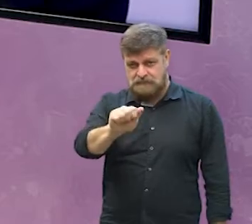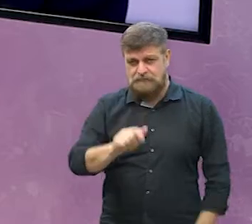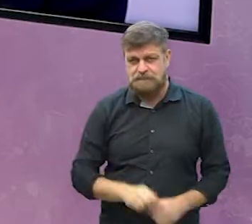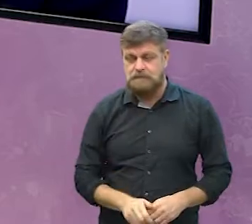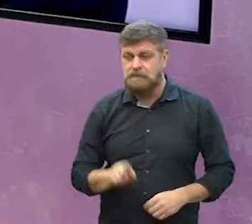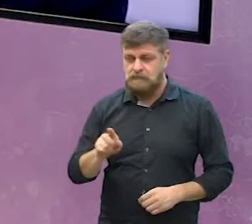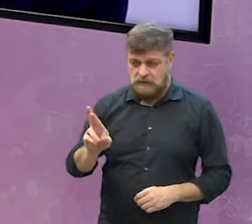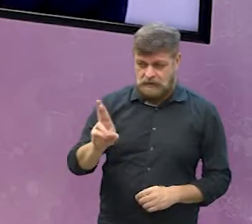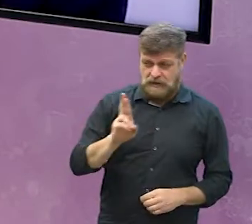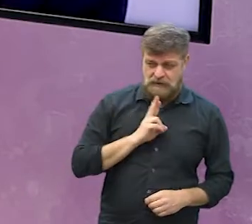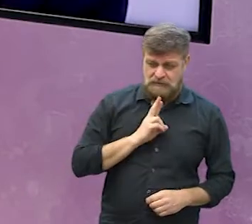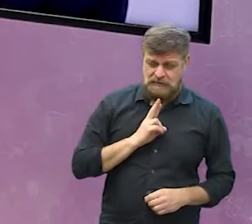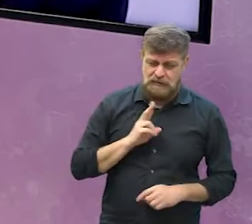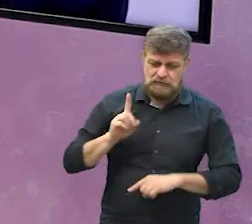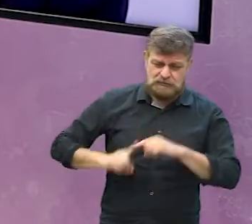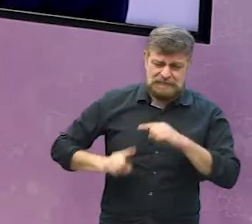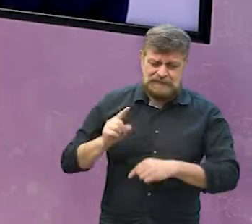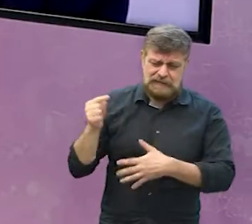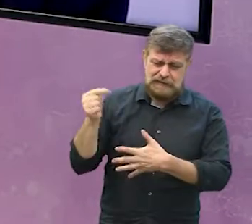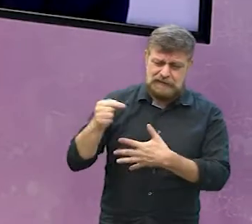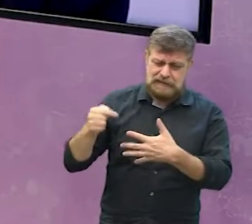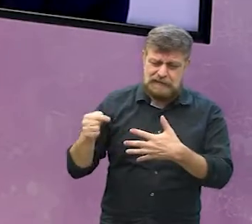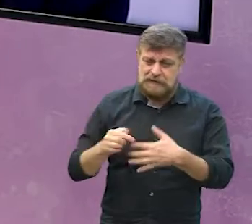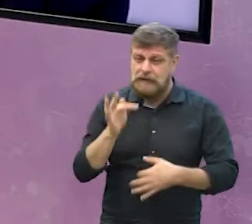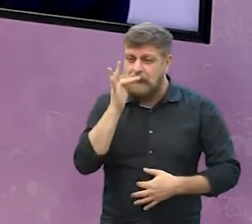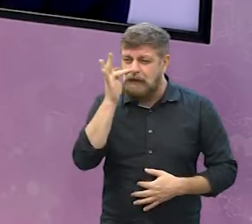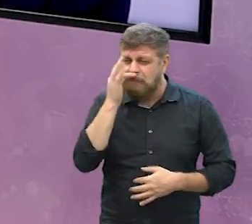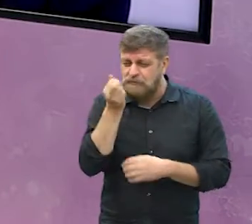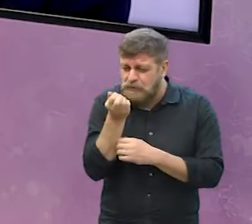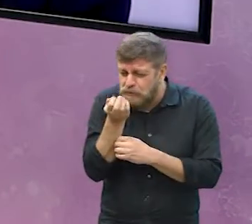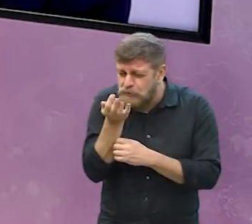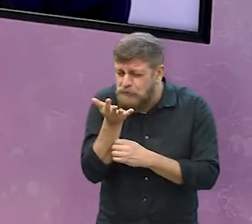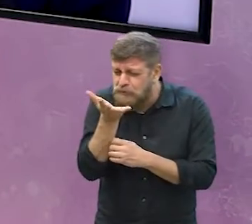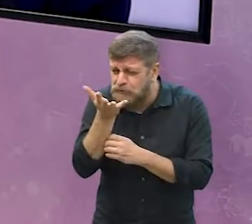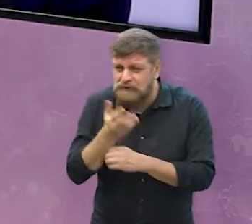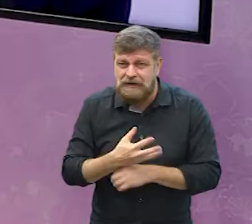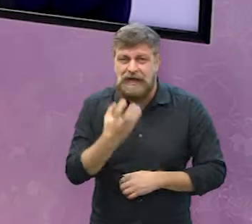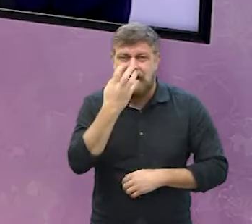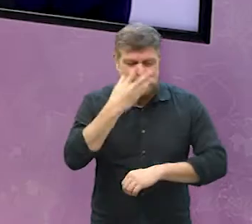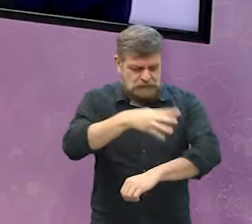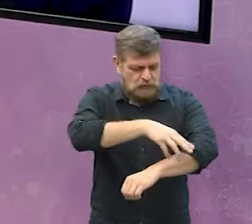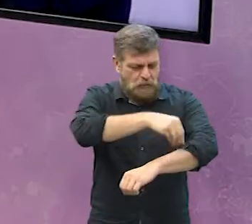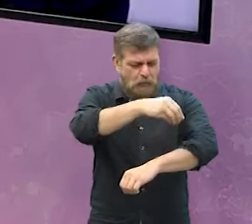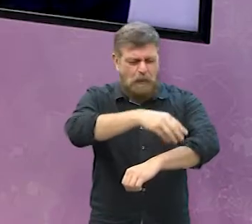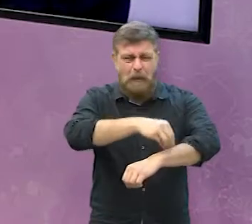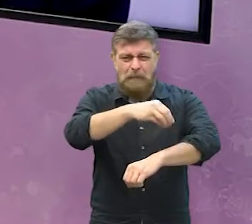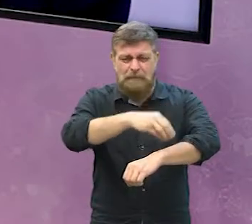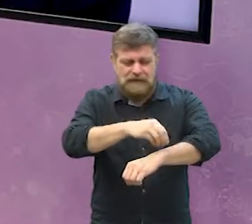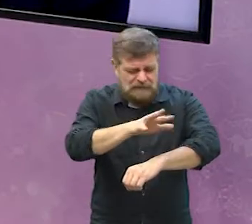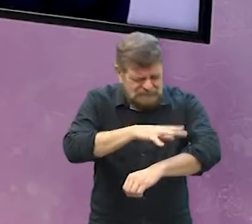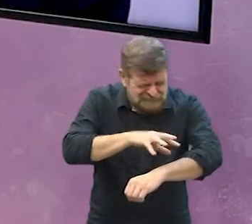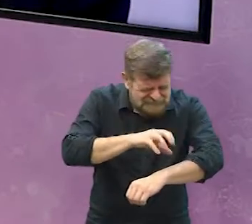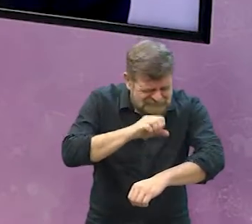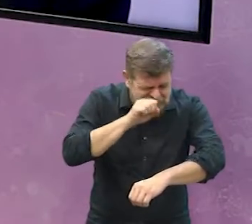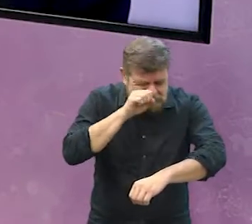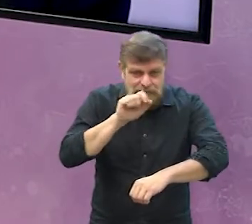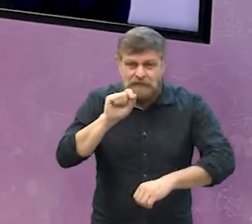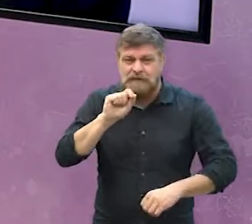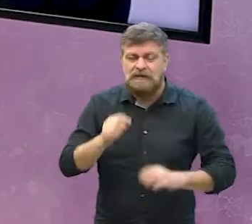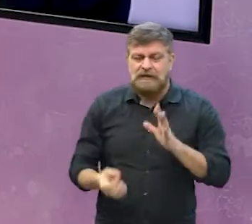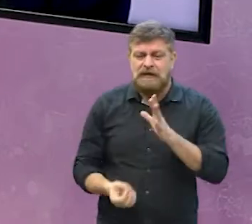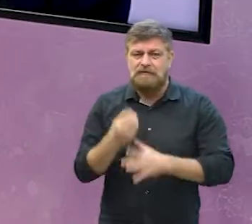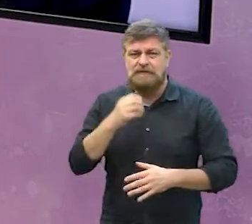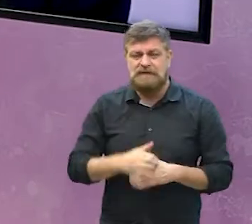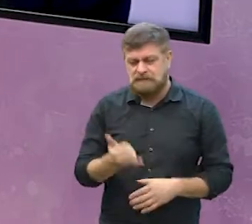resposta anterior algumas substâncias, né? Como pólen, pelo de cachorro. O que causa mais